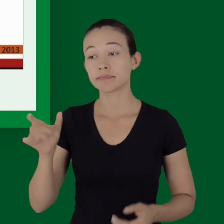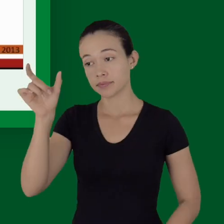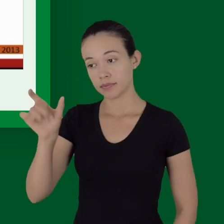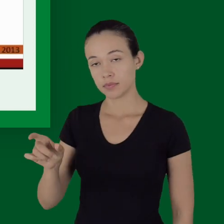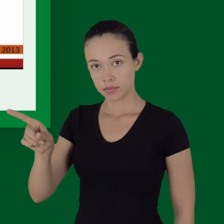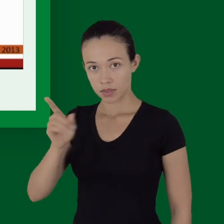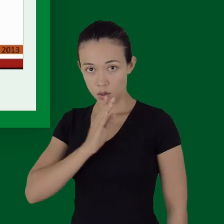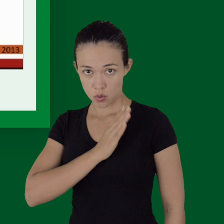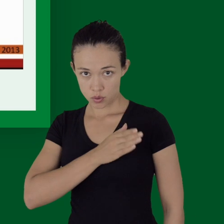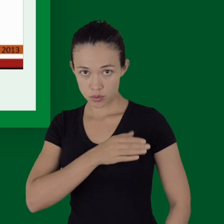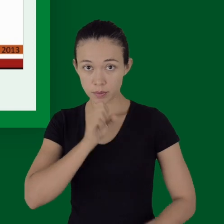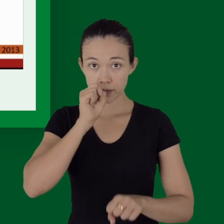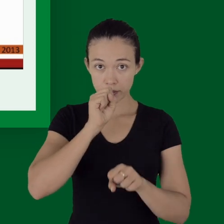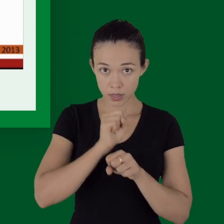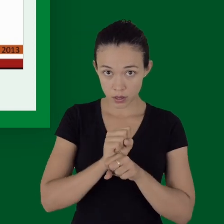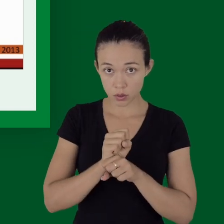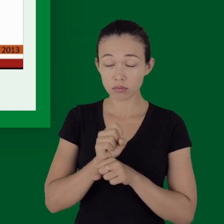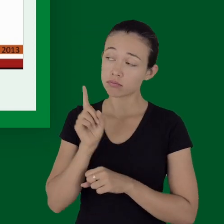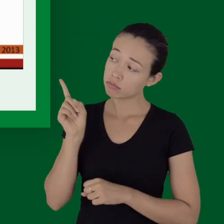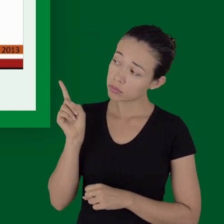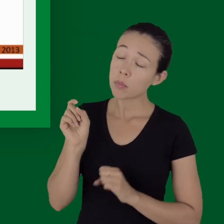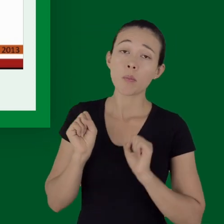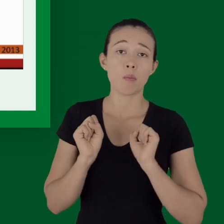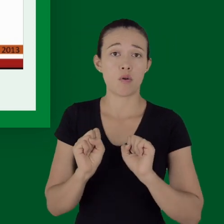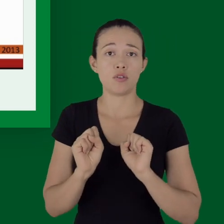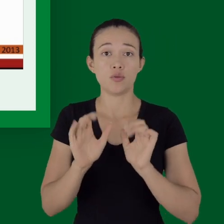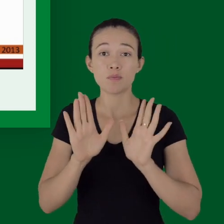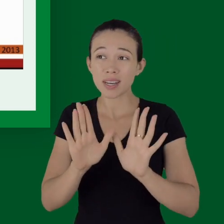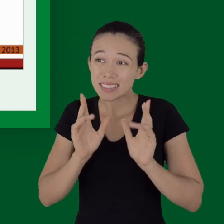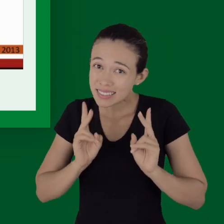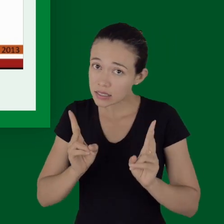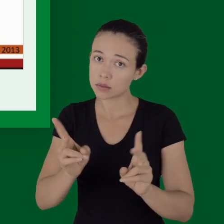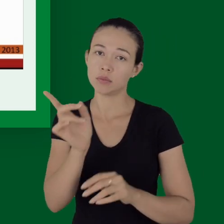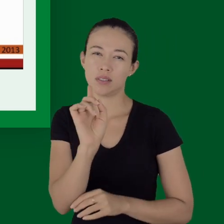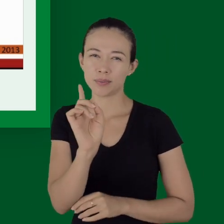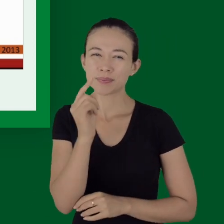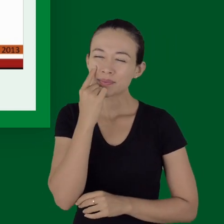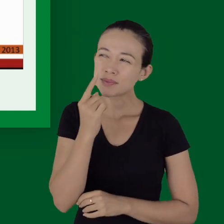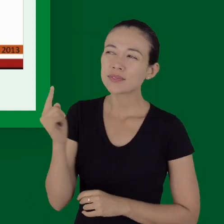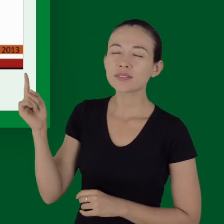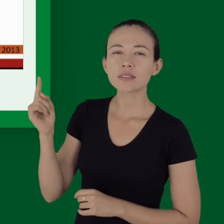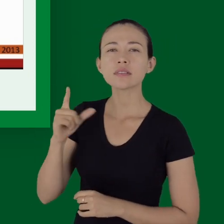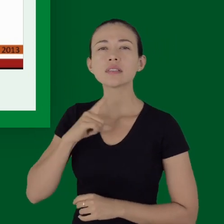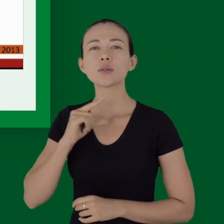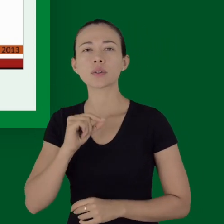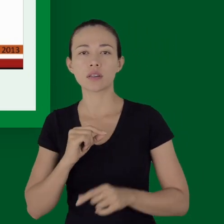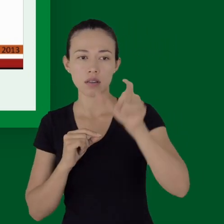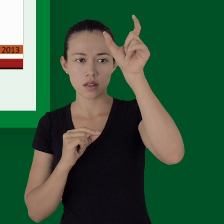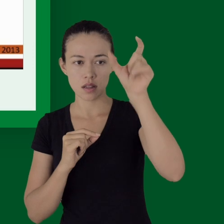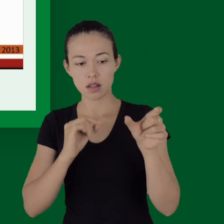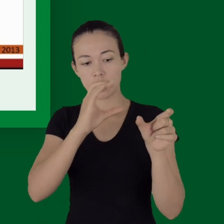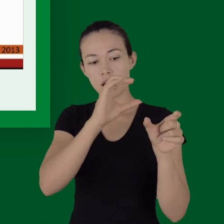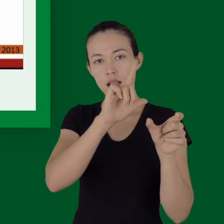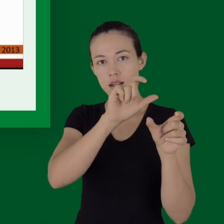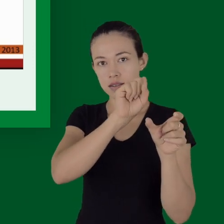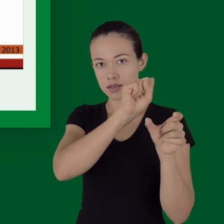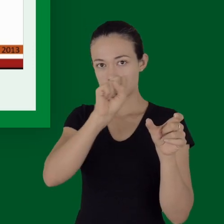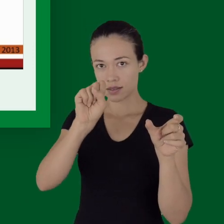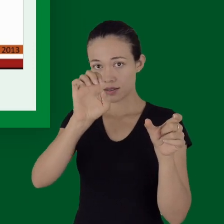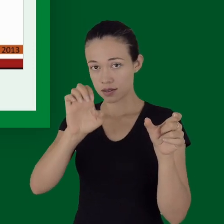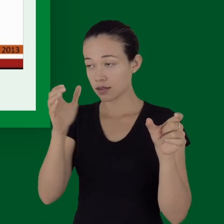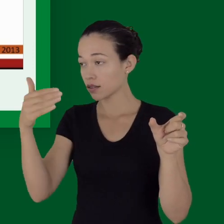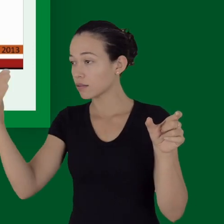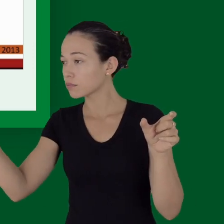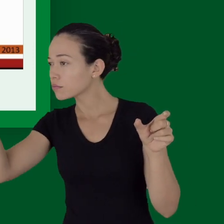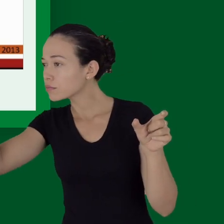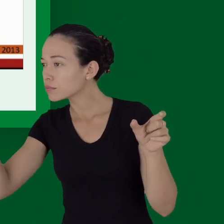Aqui, a gente vai ter as intervenções que não são recomendadas de forma rotineira durante a PCR, né? Então, assim, aqui tendo